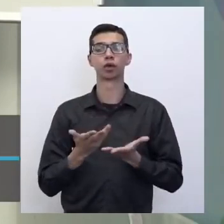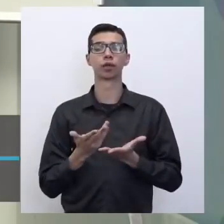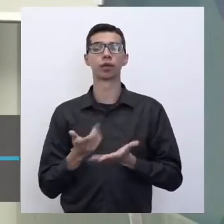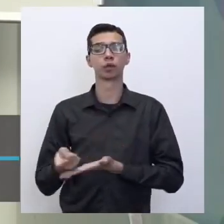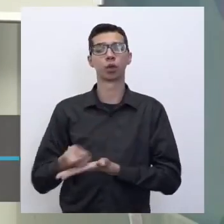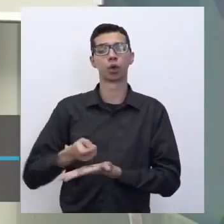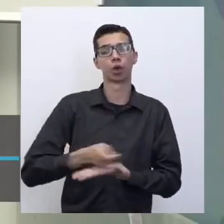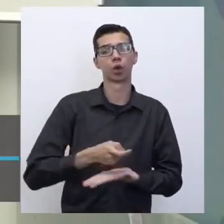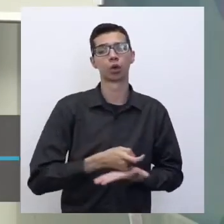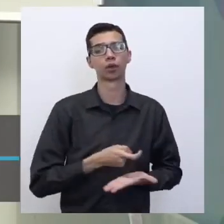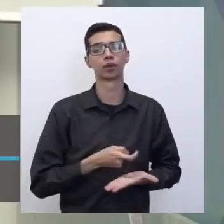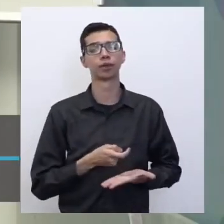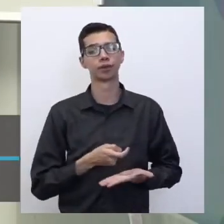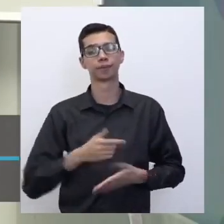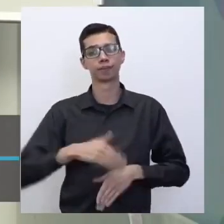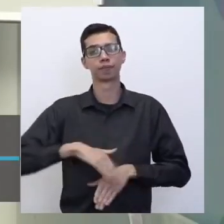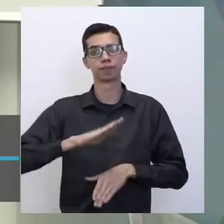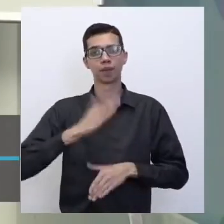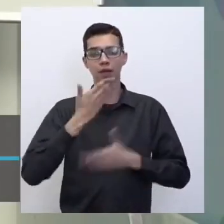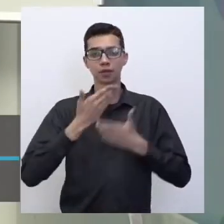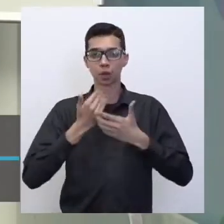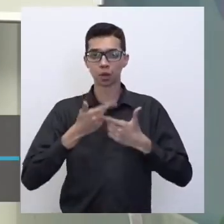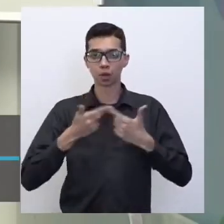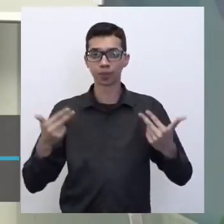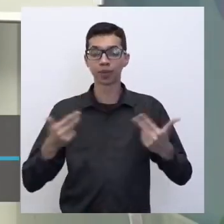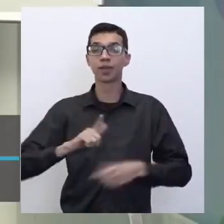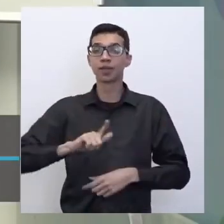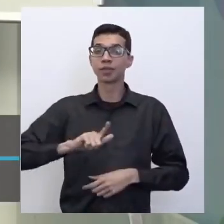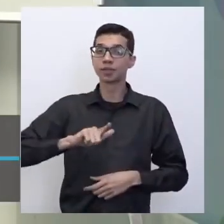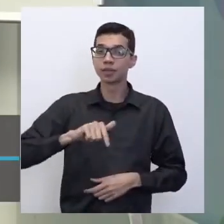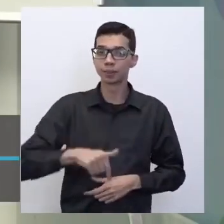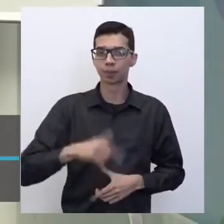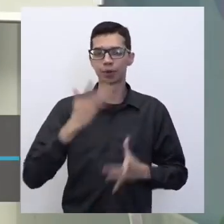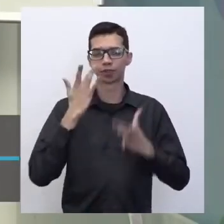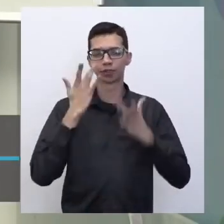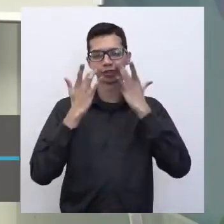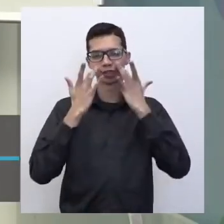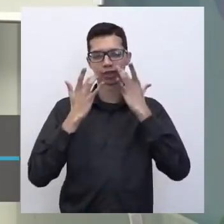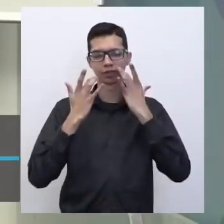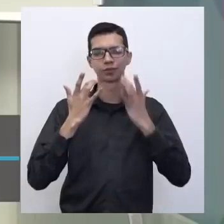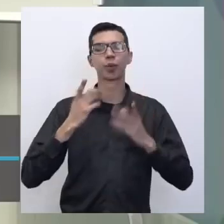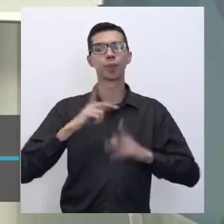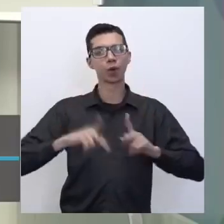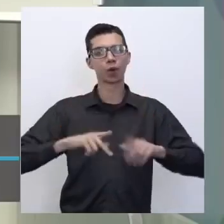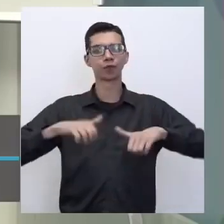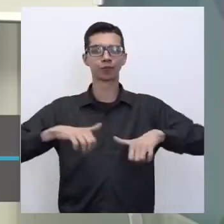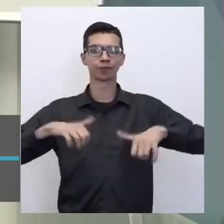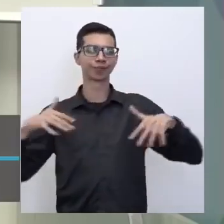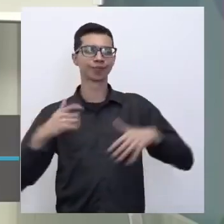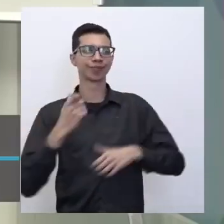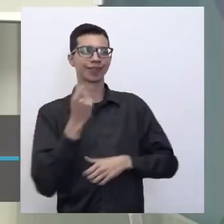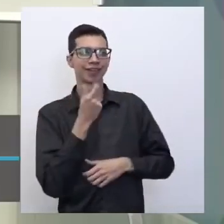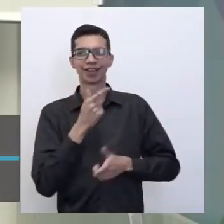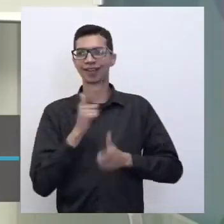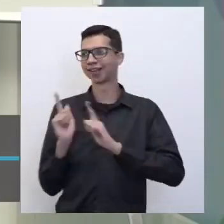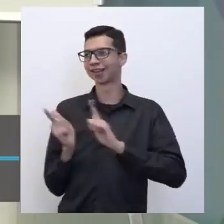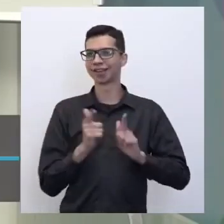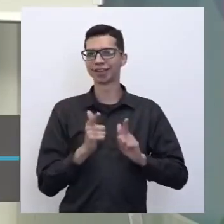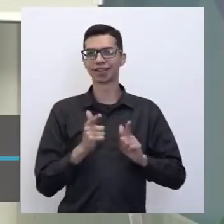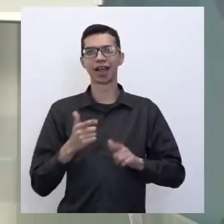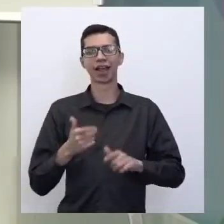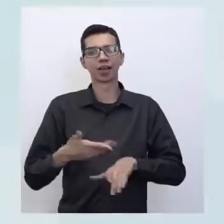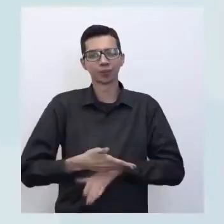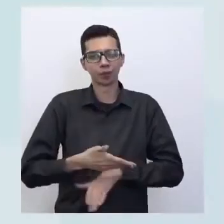Só muito tempo depois que o teatro se tornou uma coisa para entreter o público. Então, o teatro é uma das artes